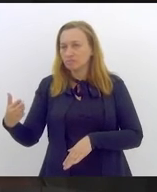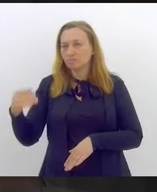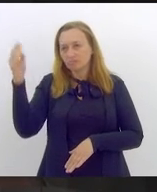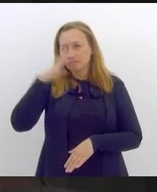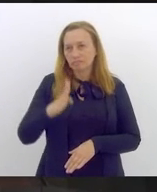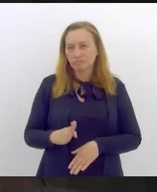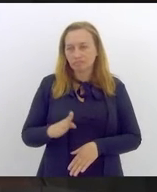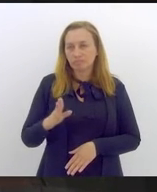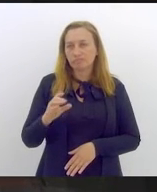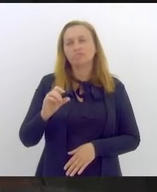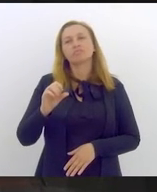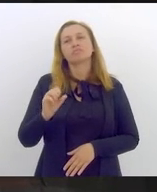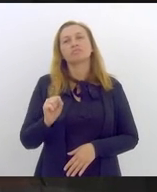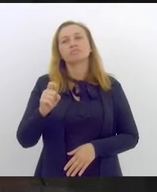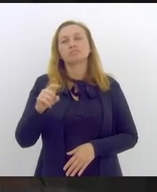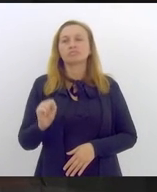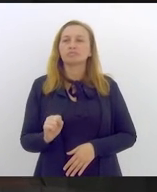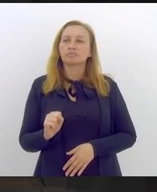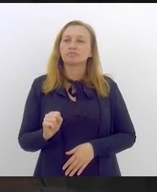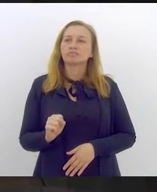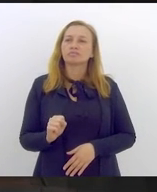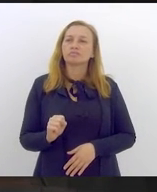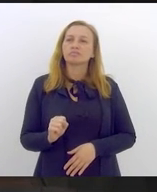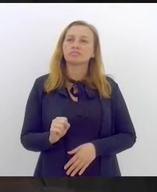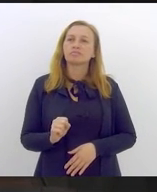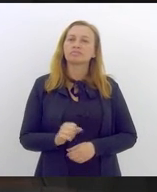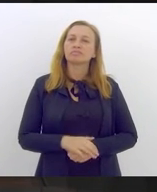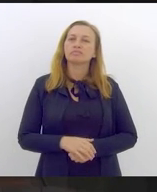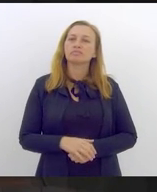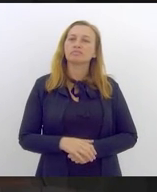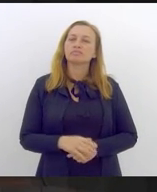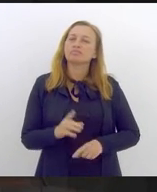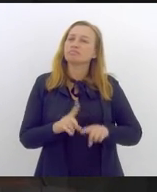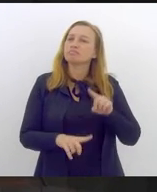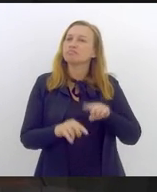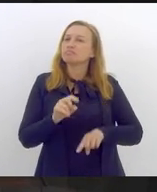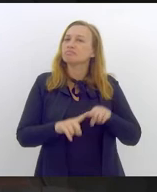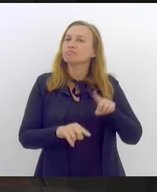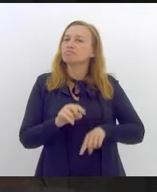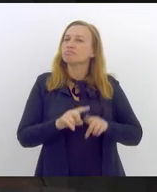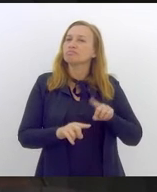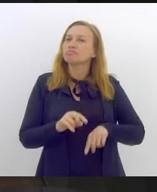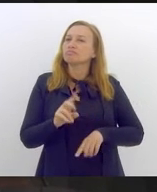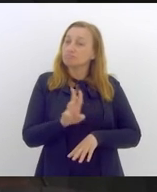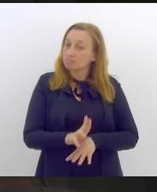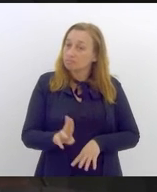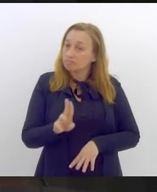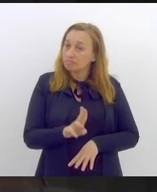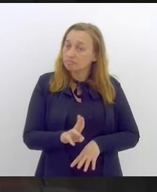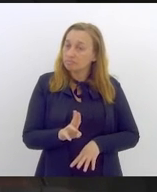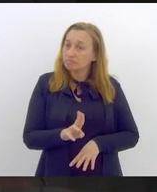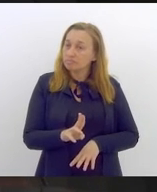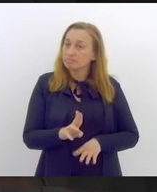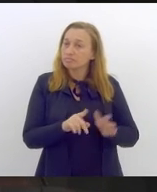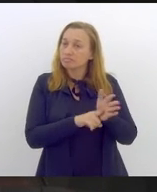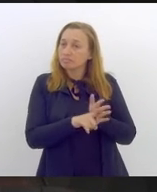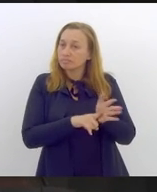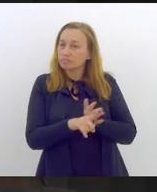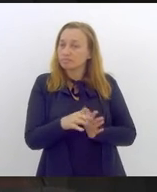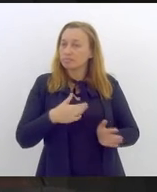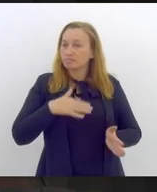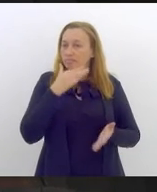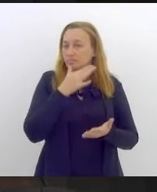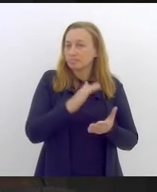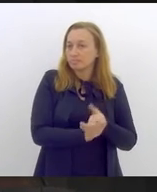estudos mandar para onde eu residia um material que seria útil para pesquisa não minha mãe da minha mulher na época